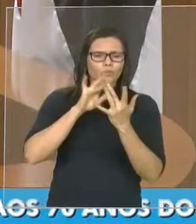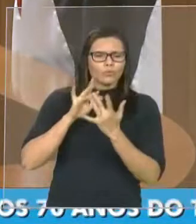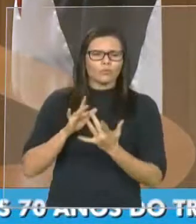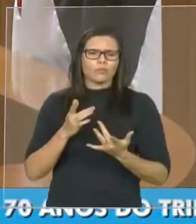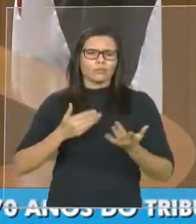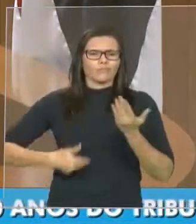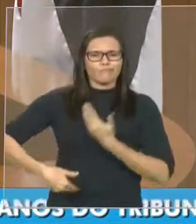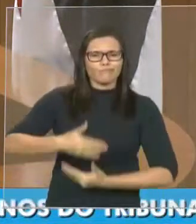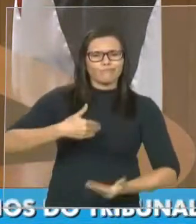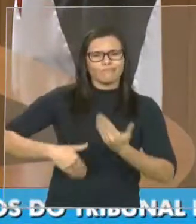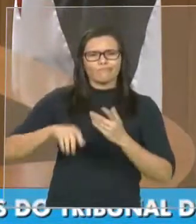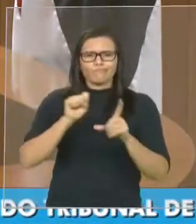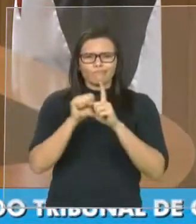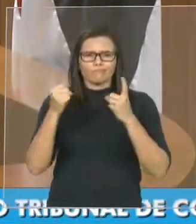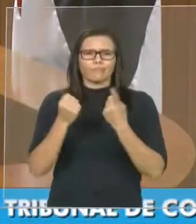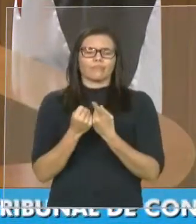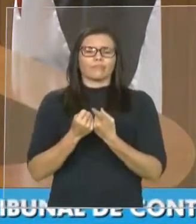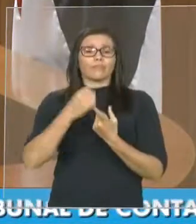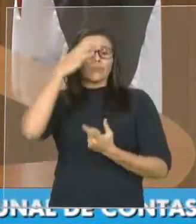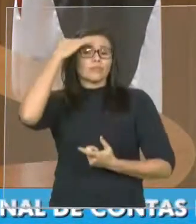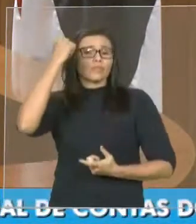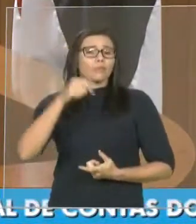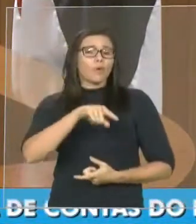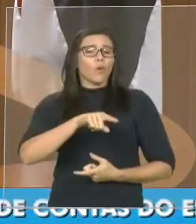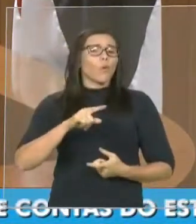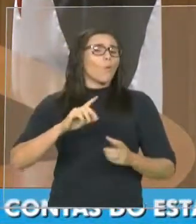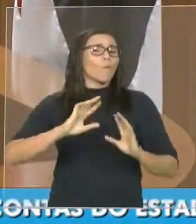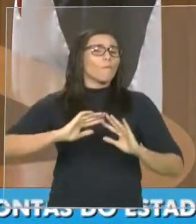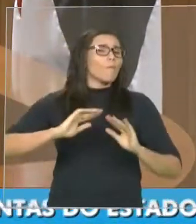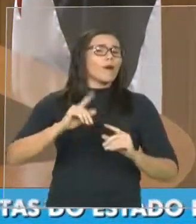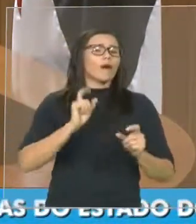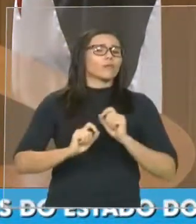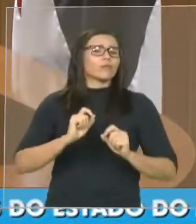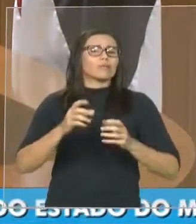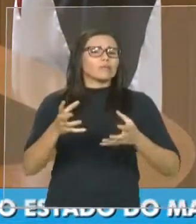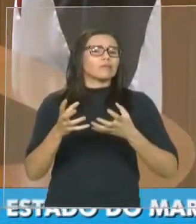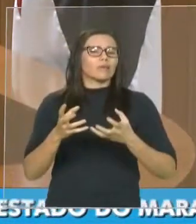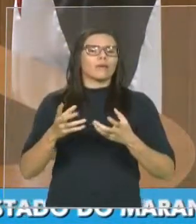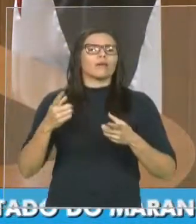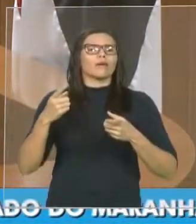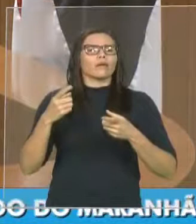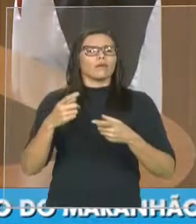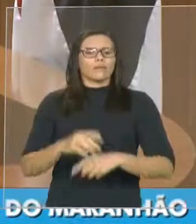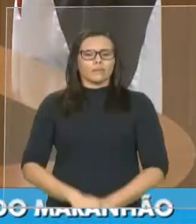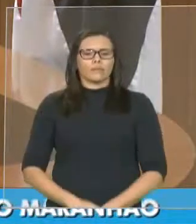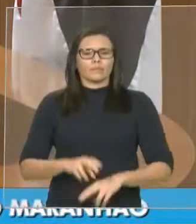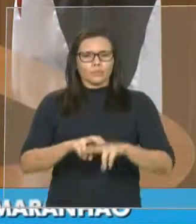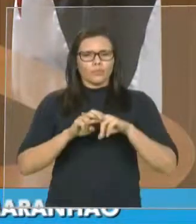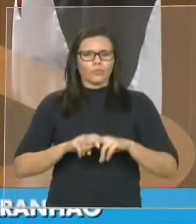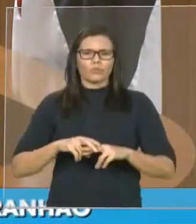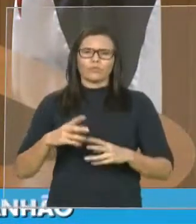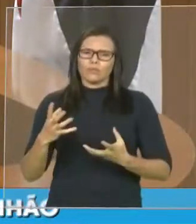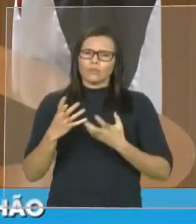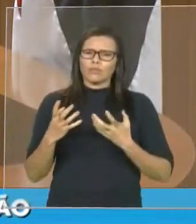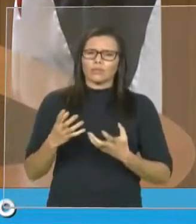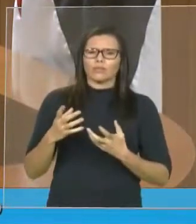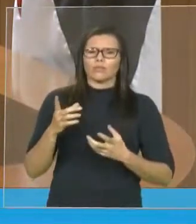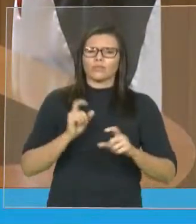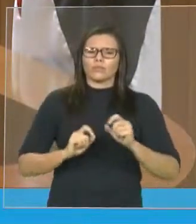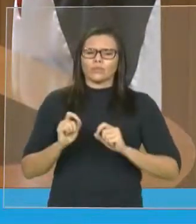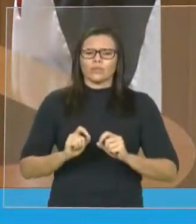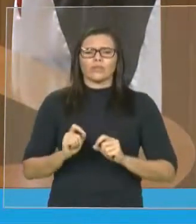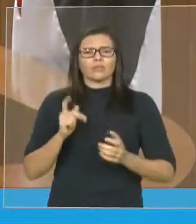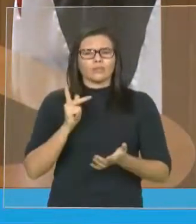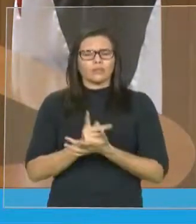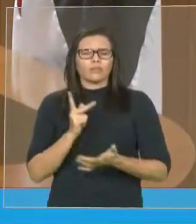tudo isso, desejamos que, cada vez mais, bons e comprometidos parceiros, como os componentes desta